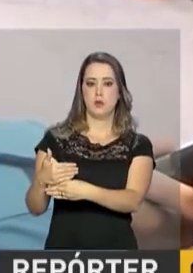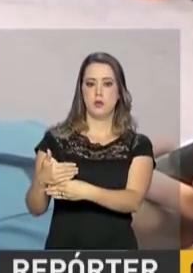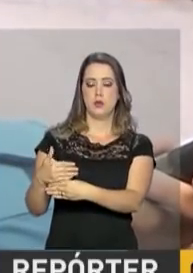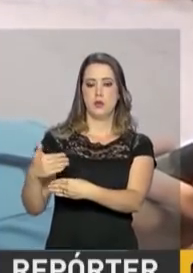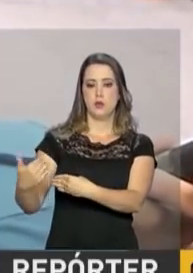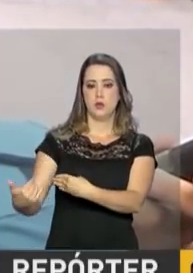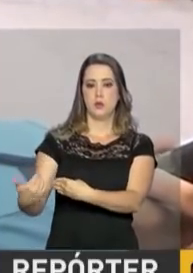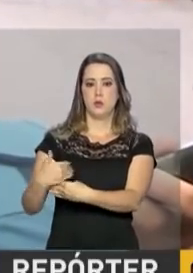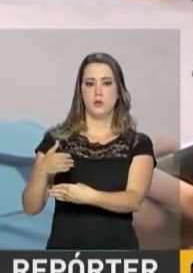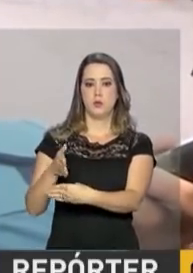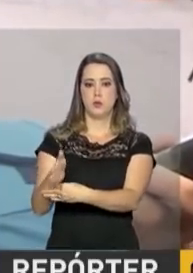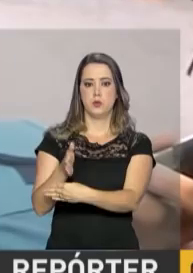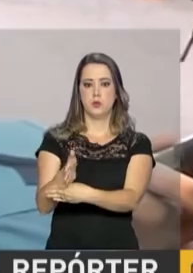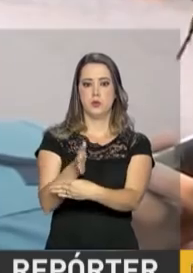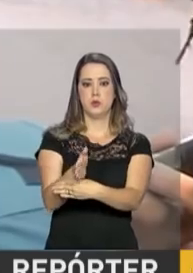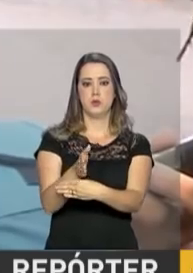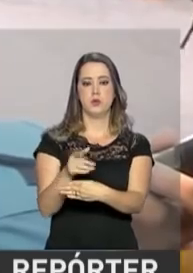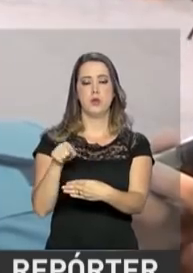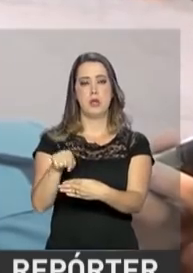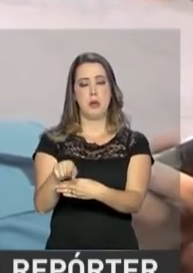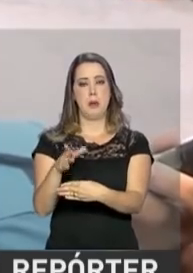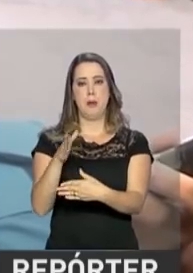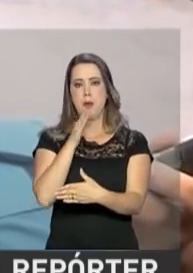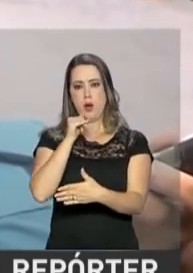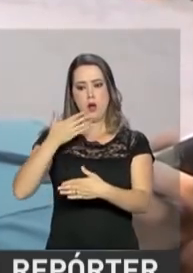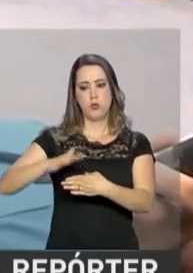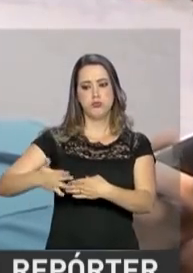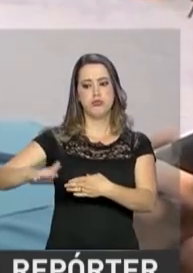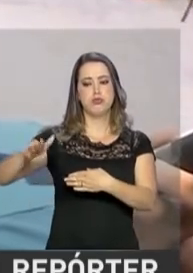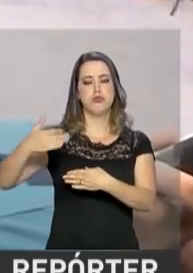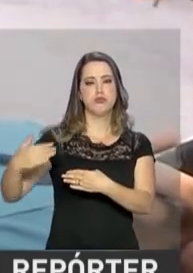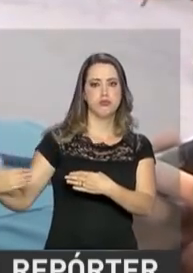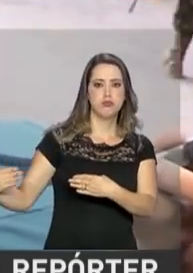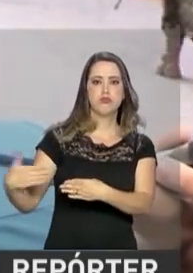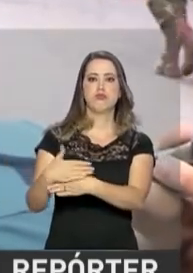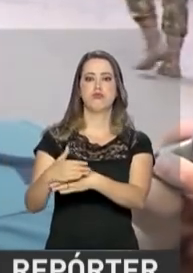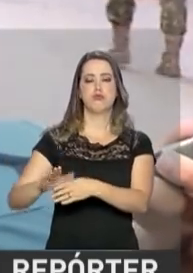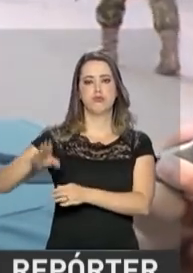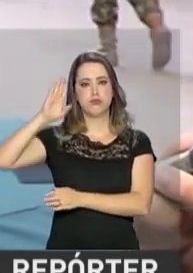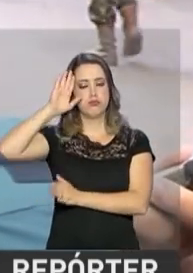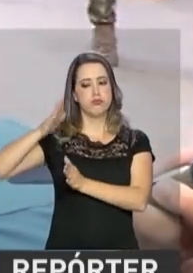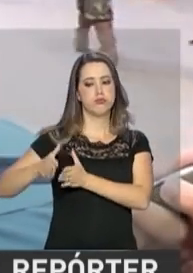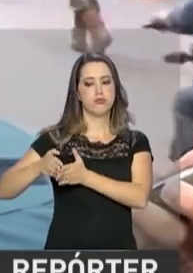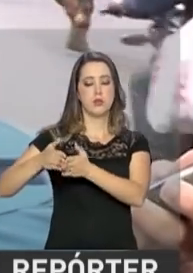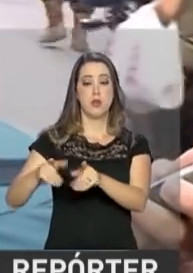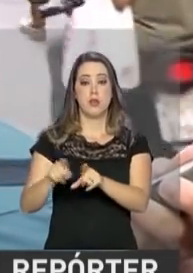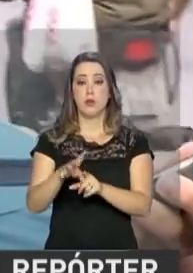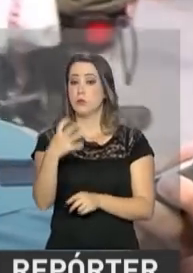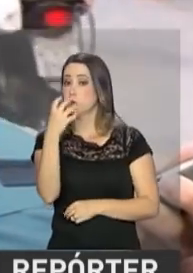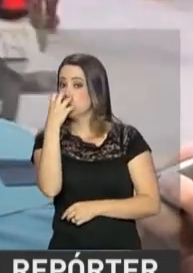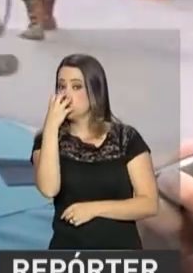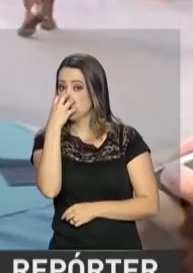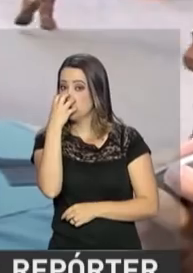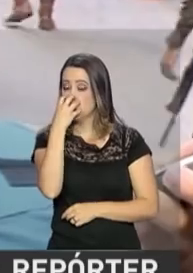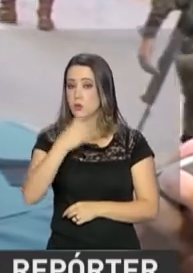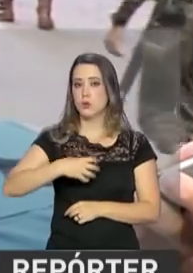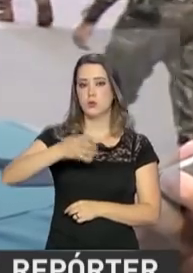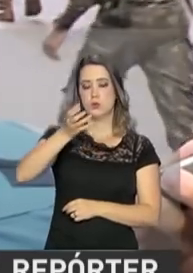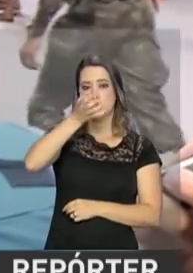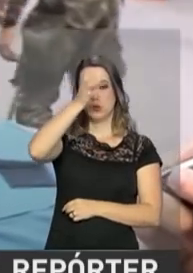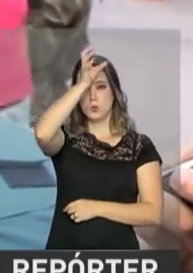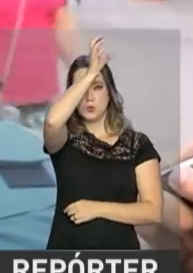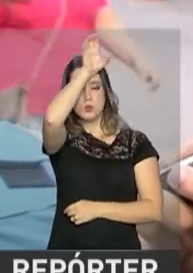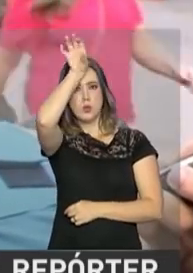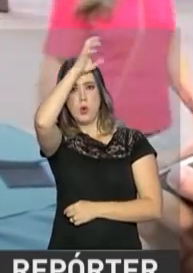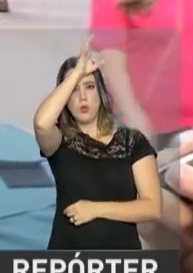possíveis vias de fuga pelo mar e também empregamos os cães farejadores da dos bombeiros o corpo de bombeiros